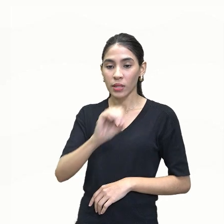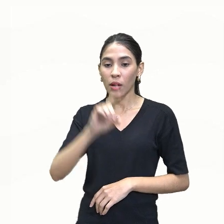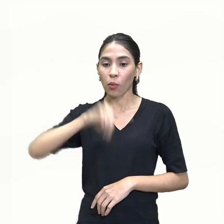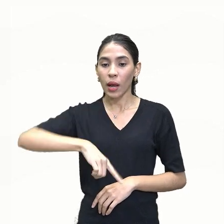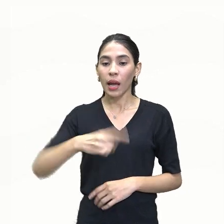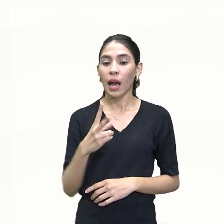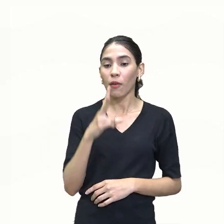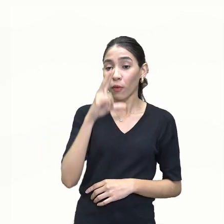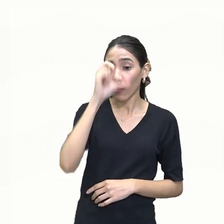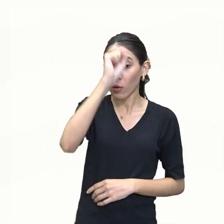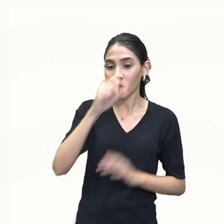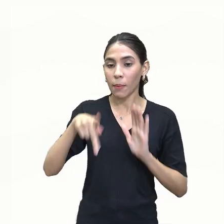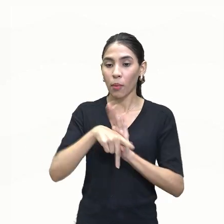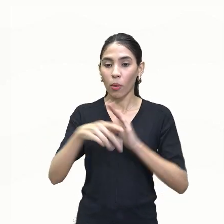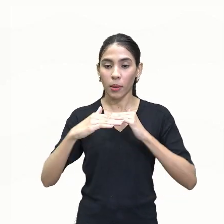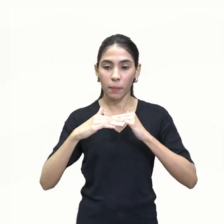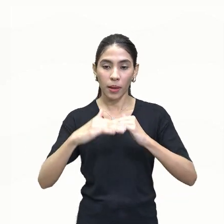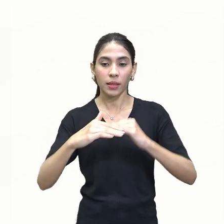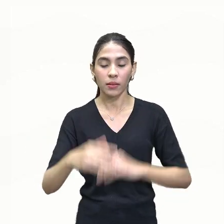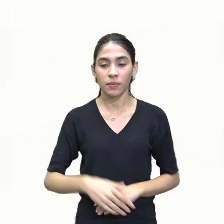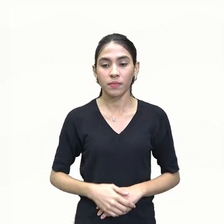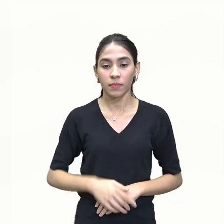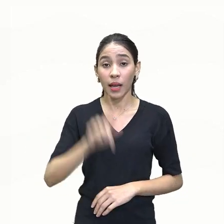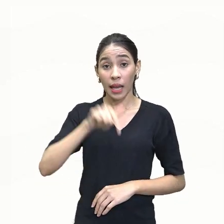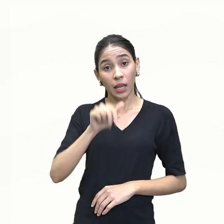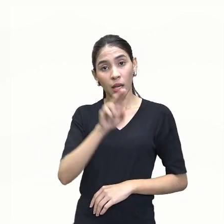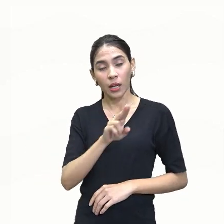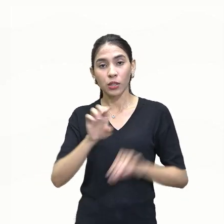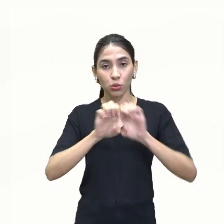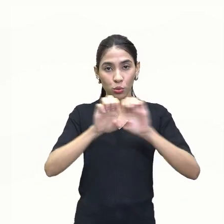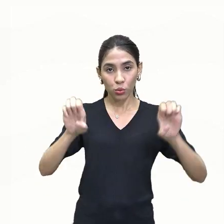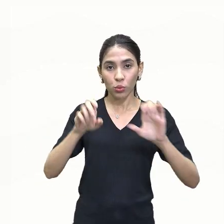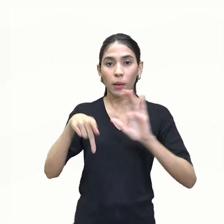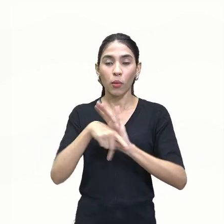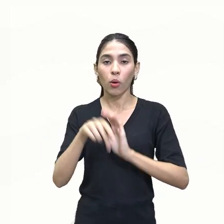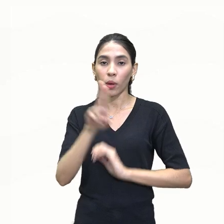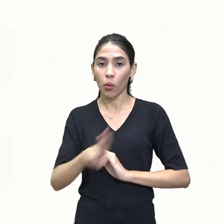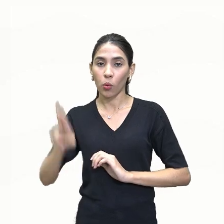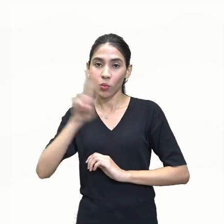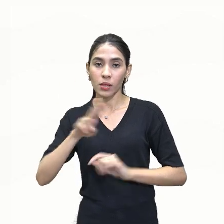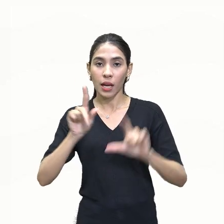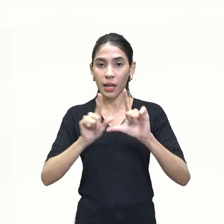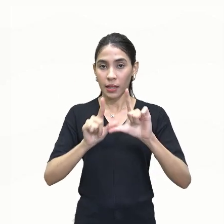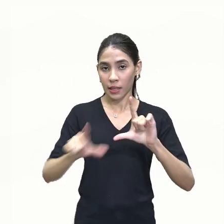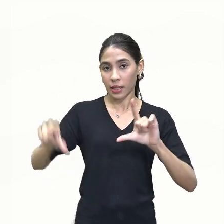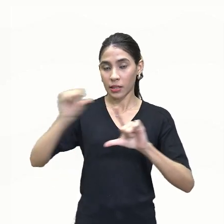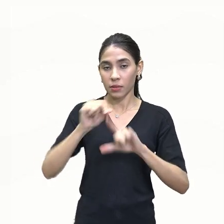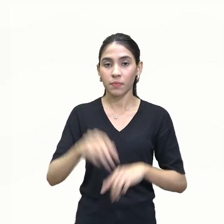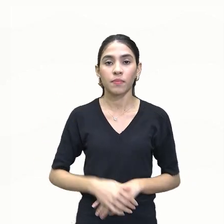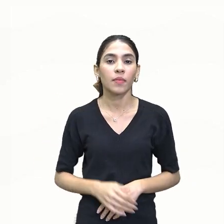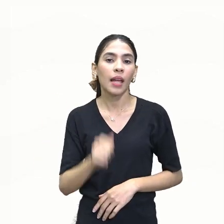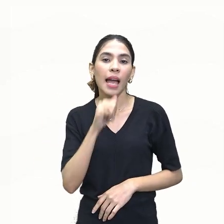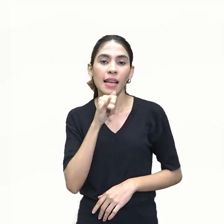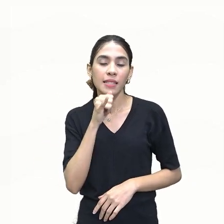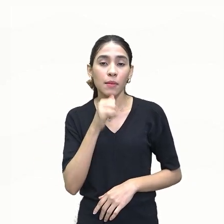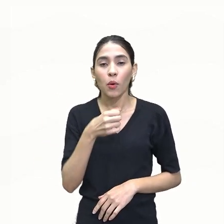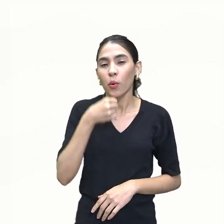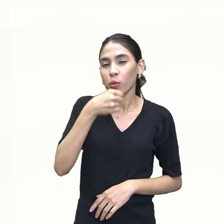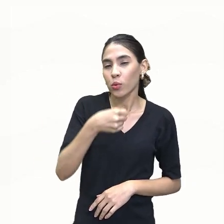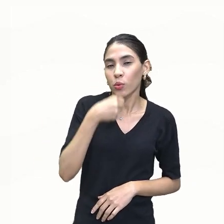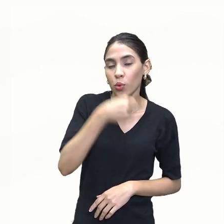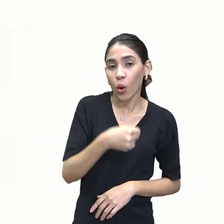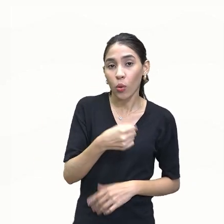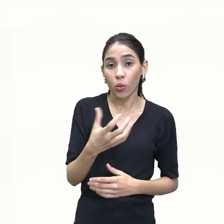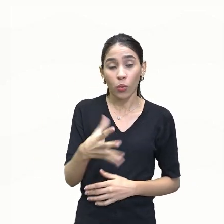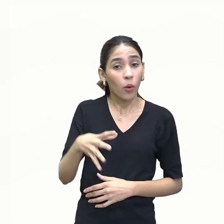nesse momento, tá? Esse é um exemplo da aplicação de logaritmos. Em um show, por exemplo, nós ouvimos o som e a